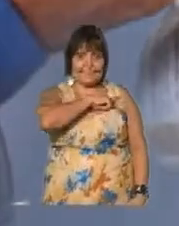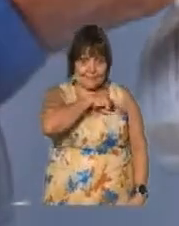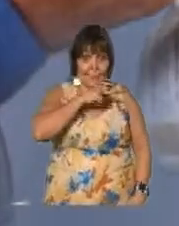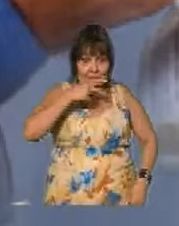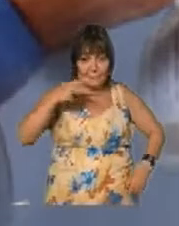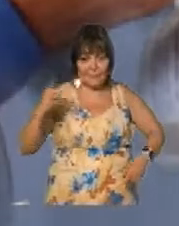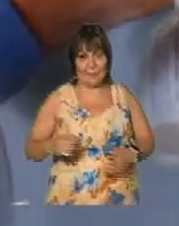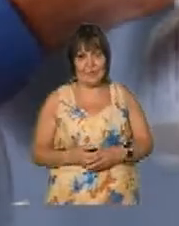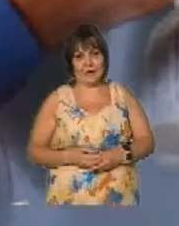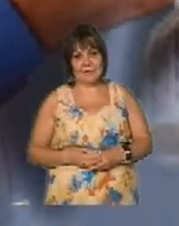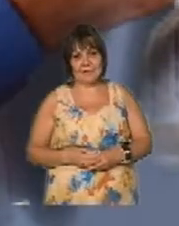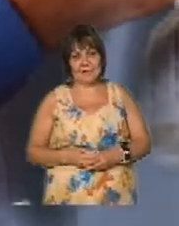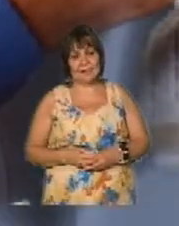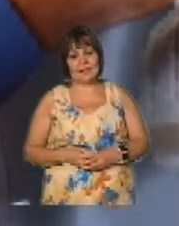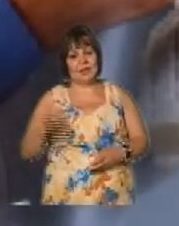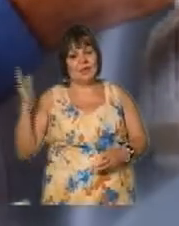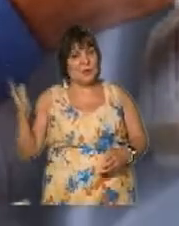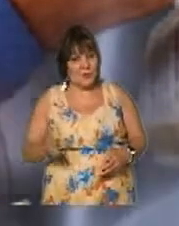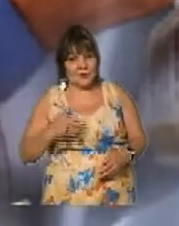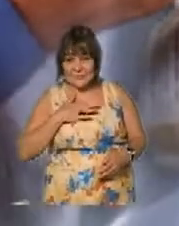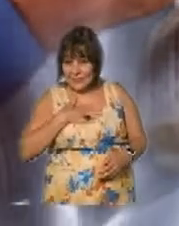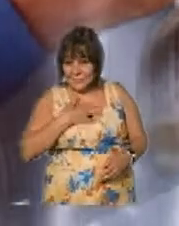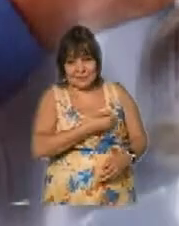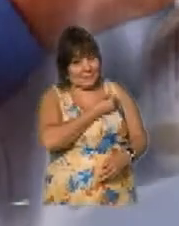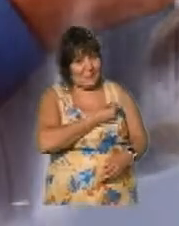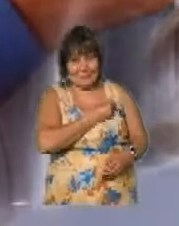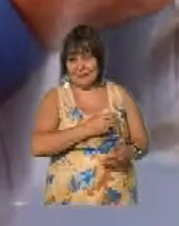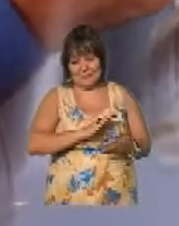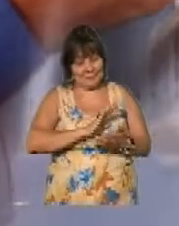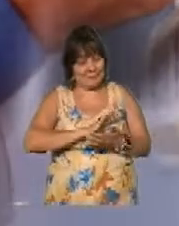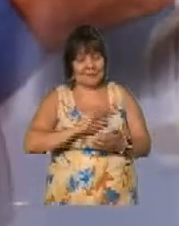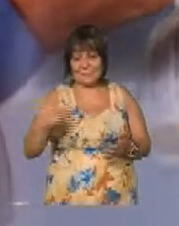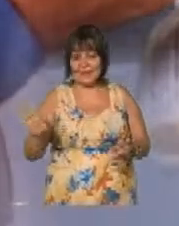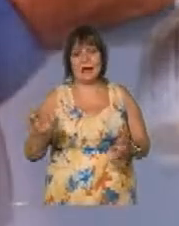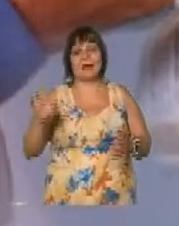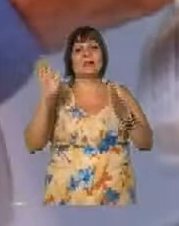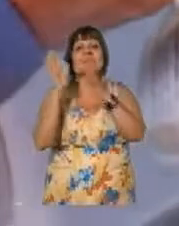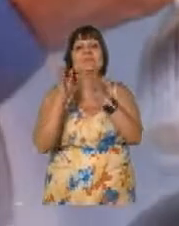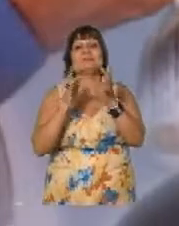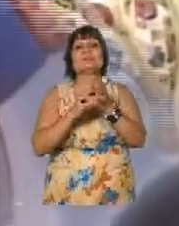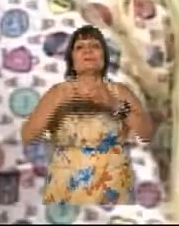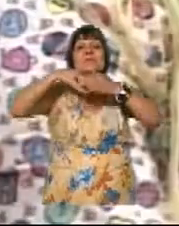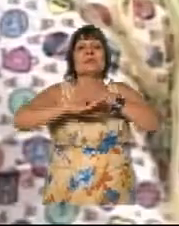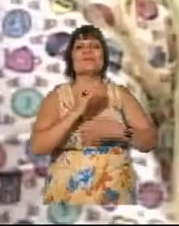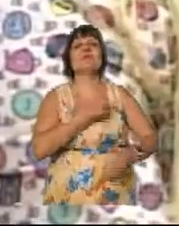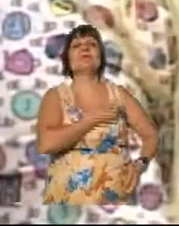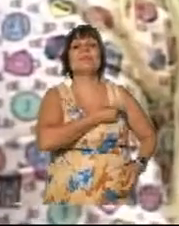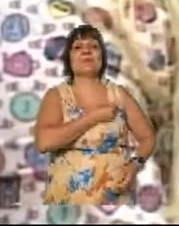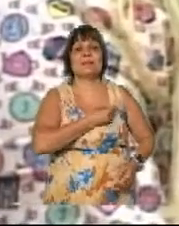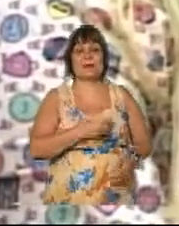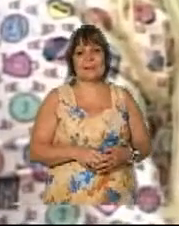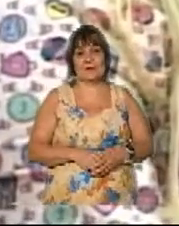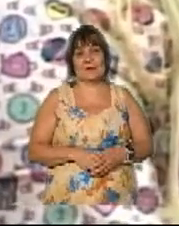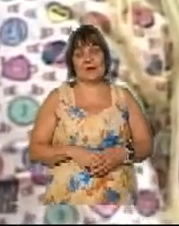2:20: olha, já não sou eu mais que vivo, é Cristo que vive em mim. São os ensinamentos que vivem em